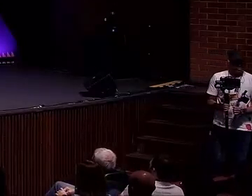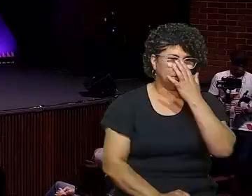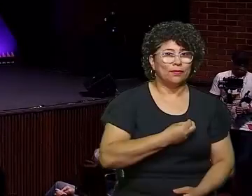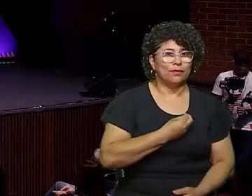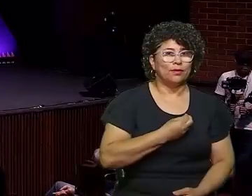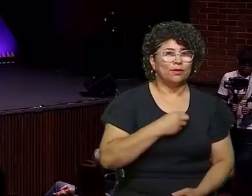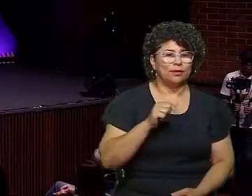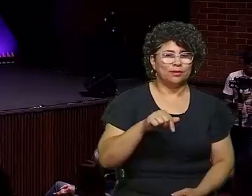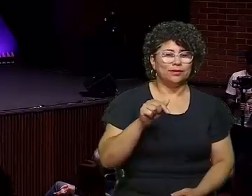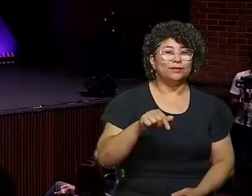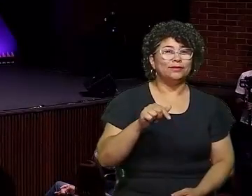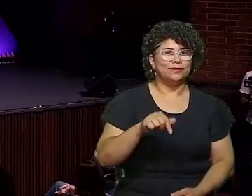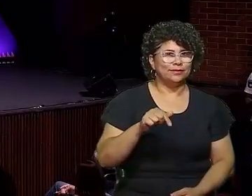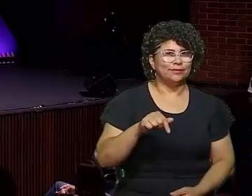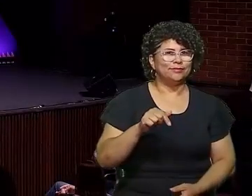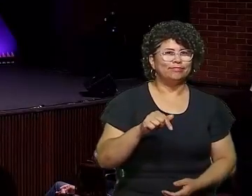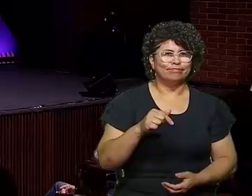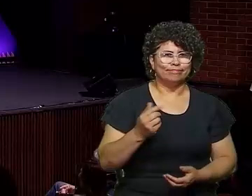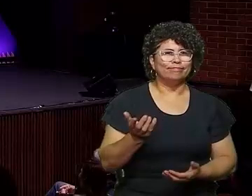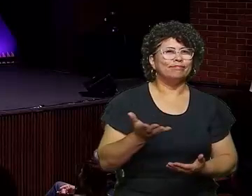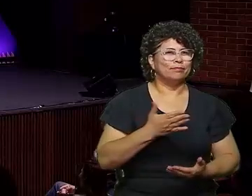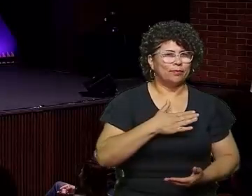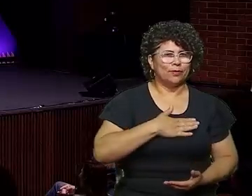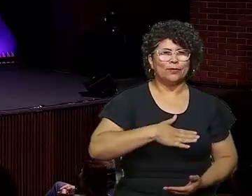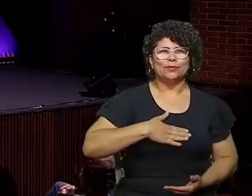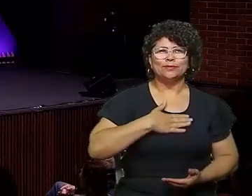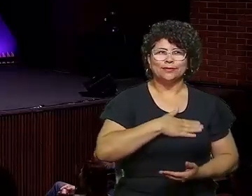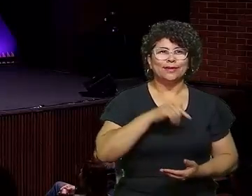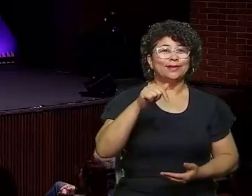de conversa em questão, junto com os intérpretes de